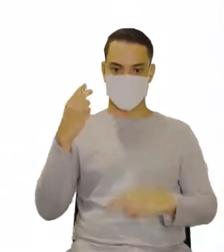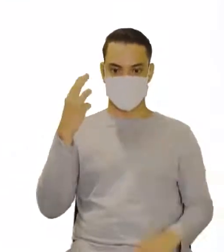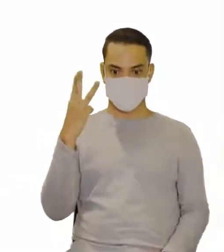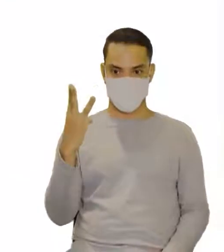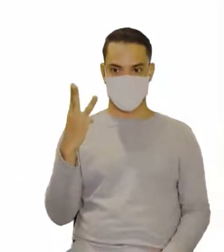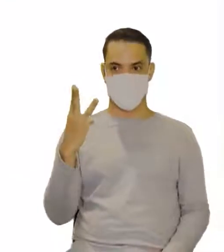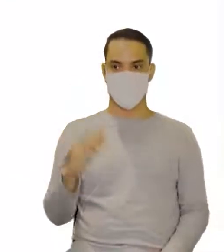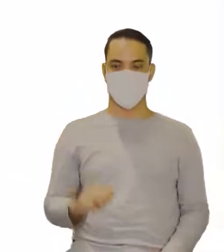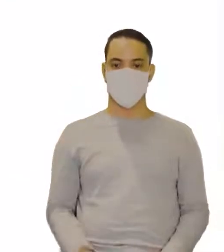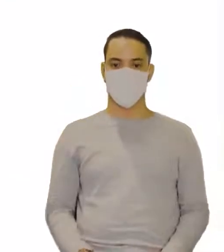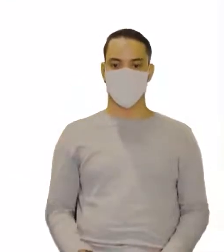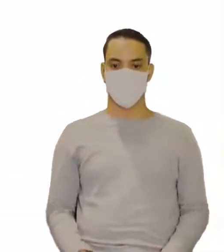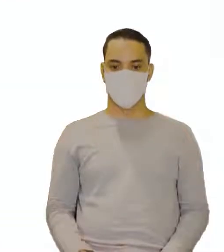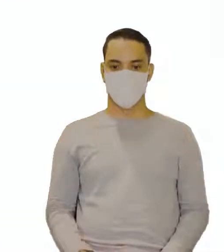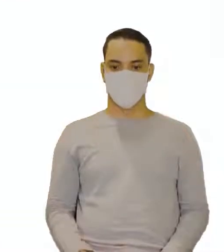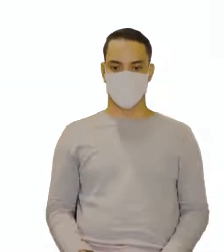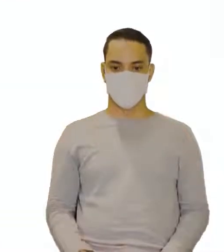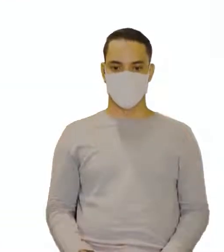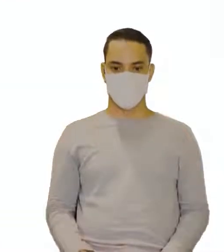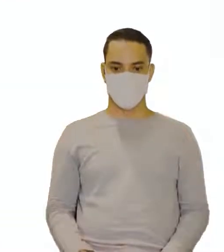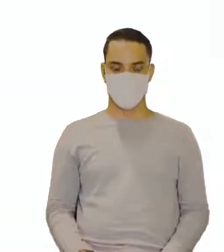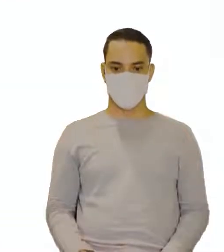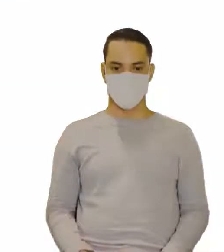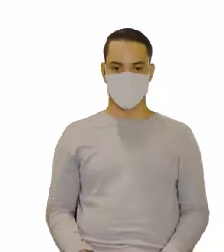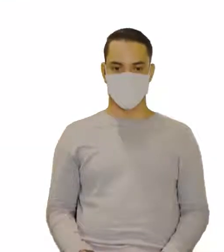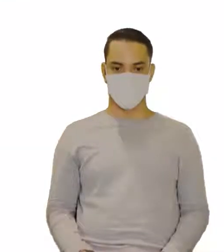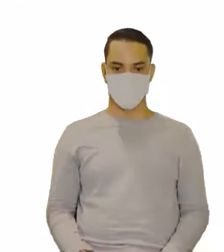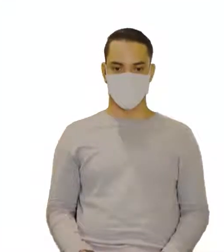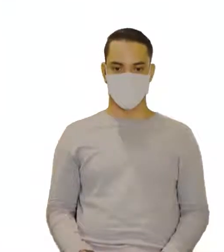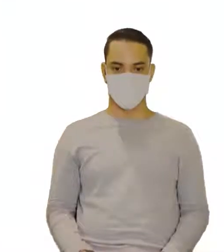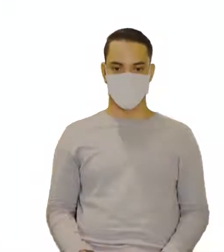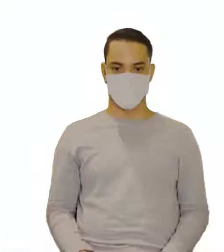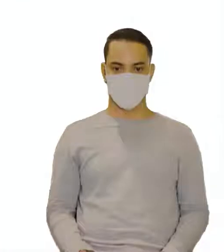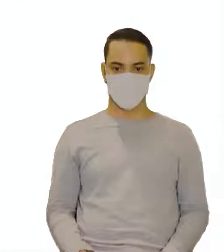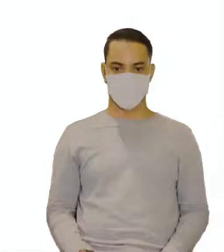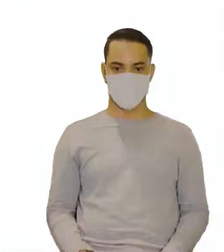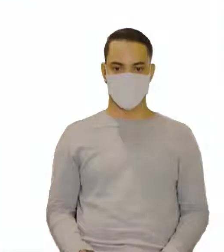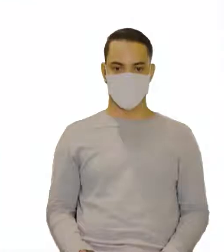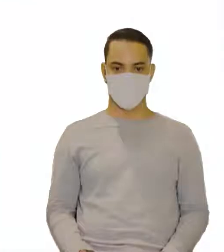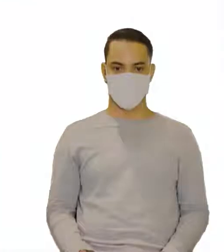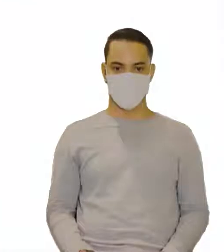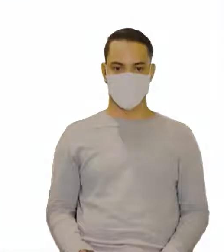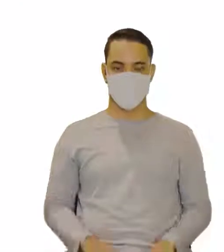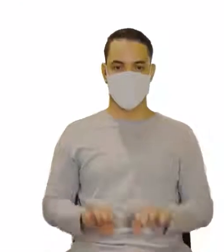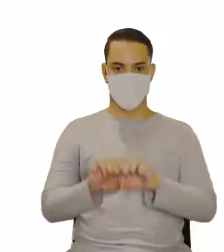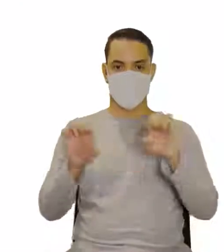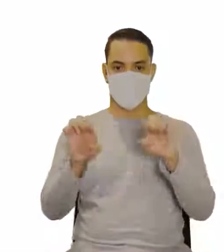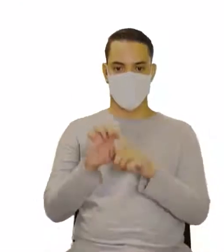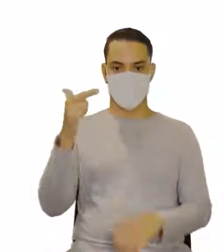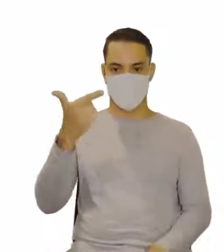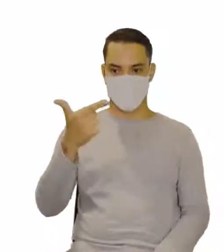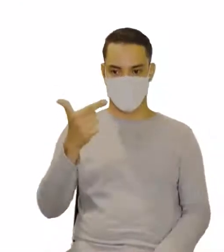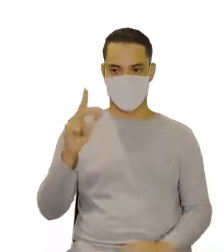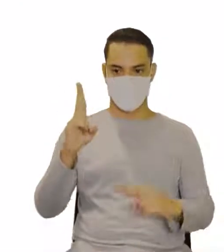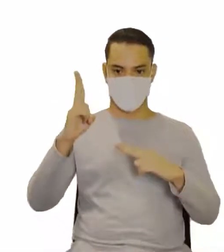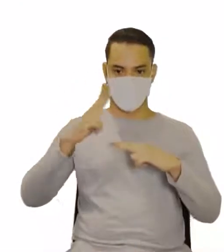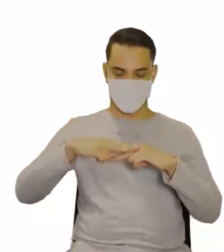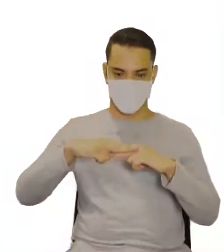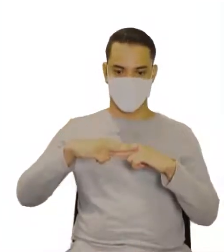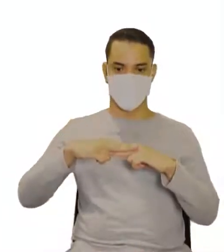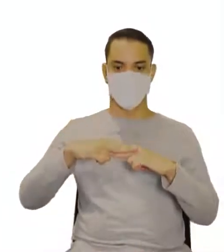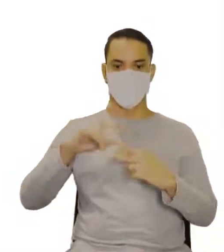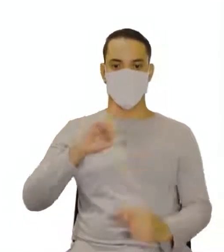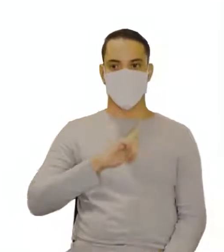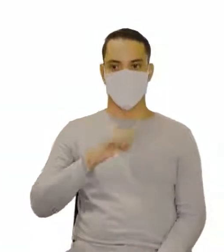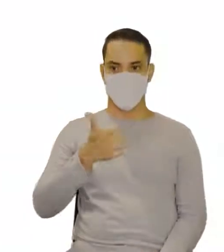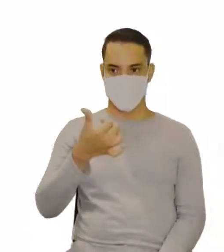ok? Essa aqui é a equação 1. Aí a gente fez a equação 2 com a chave fechada. Tá aqui, ó, 16